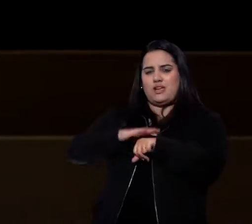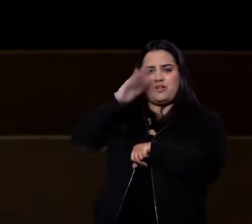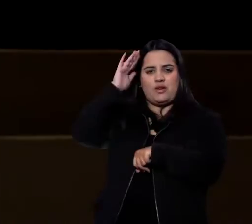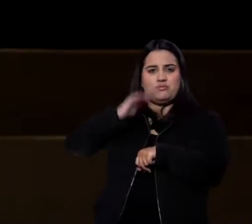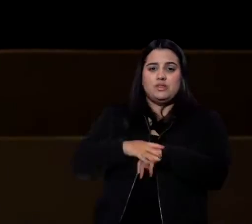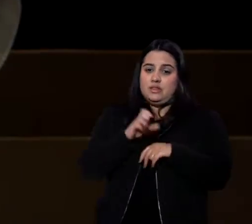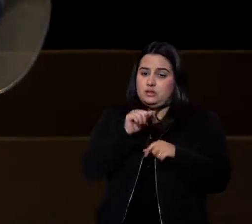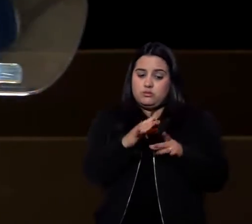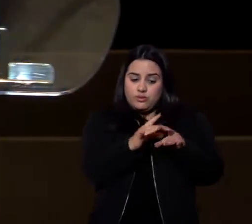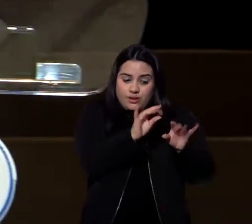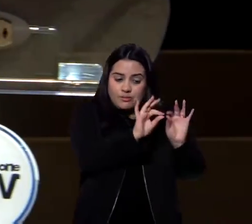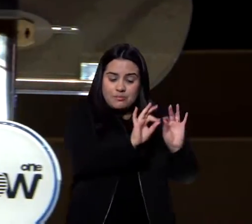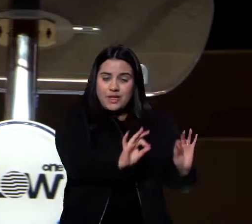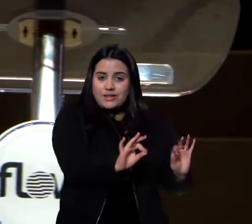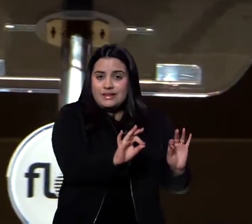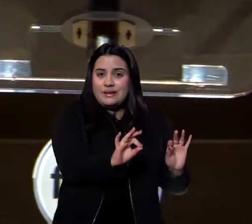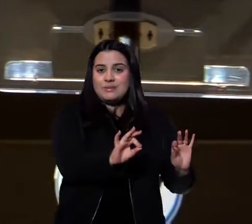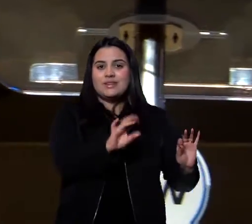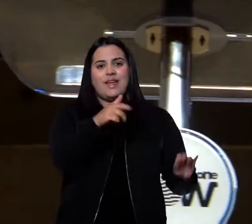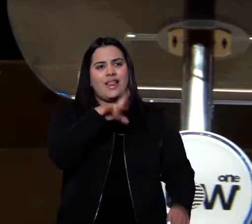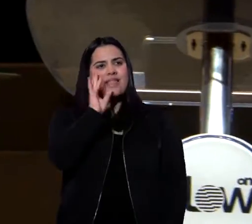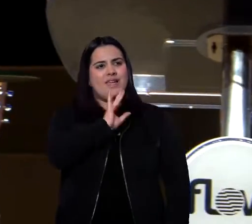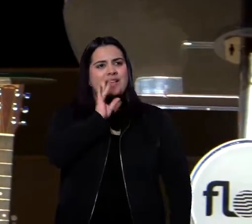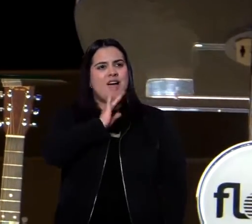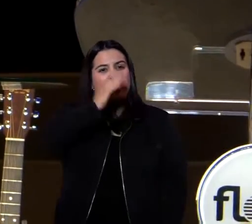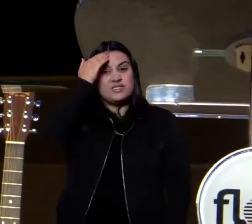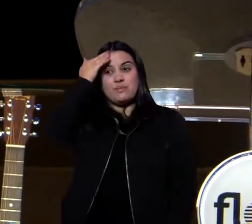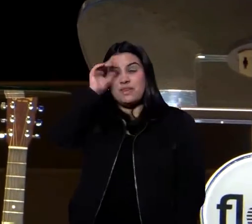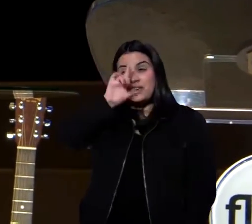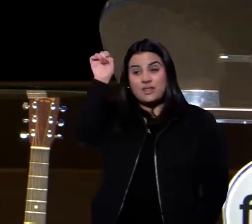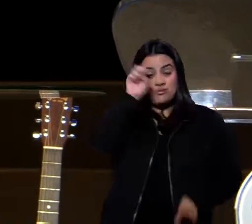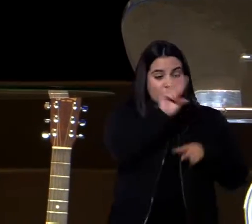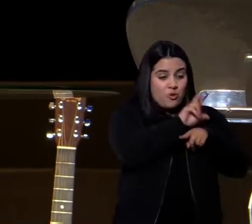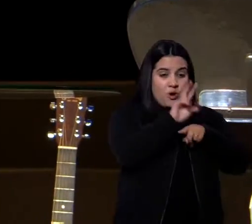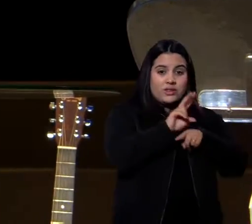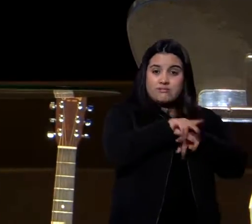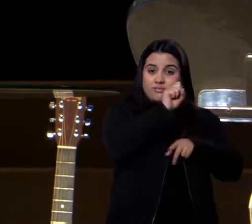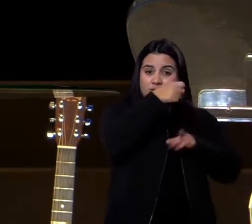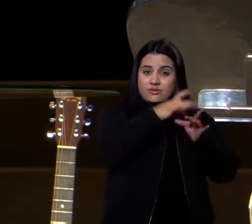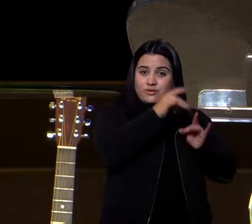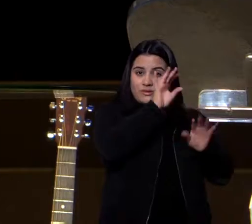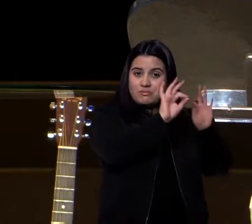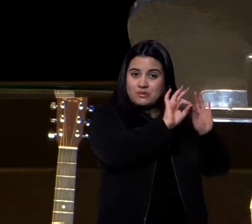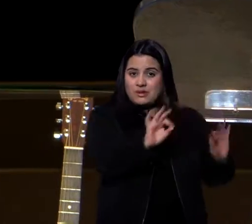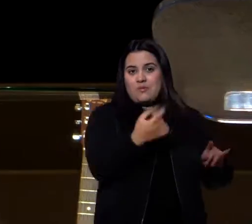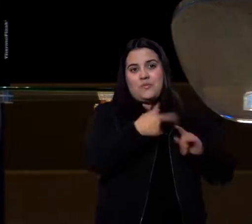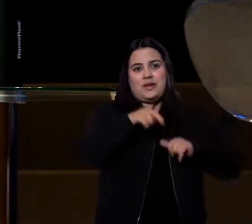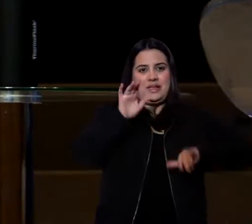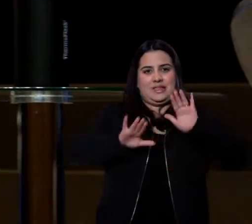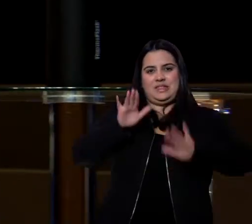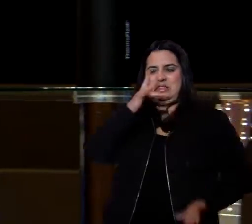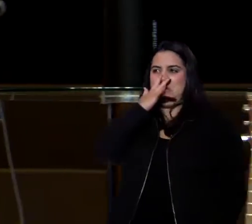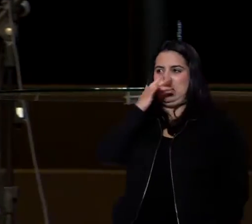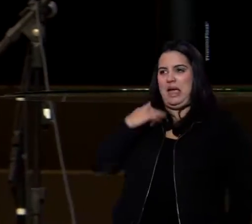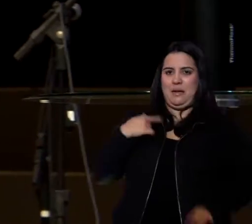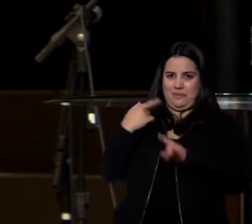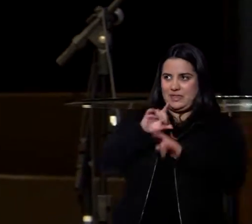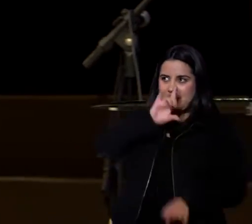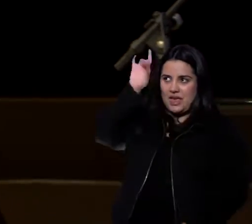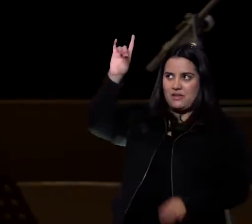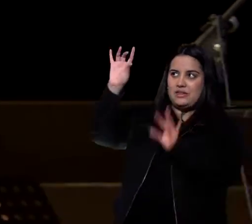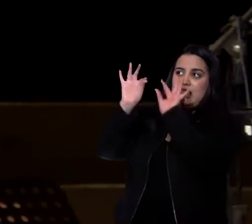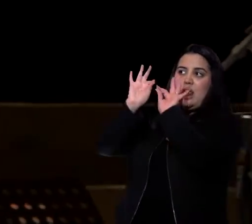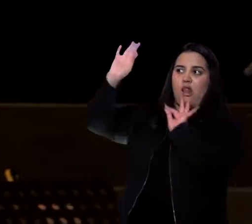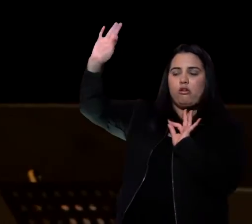nos mínimos detalhes. E é muito legal saber que Deus cuida dos mínimos detalhes. Porque tantas vezes a gente acha que Deus é um Deus distante, mas na verdade